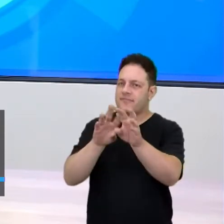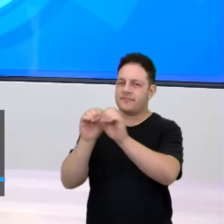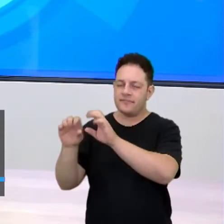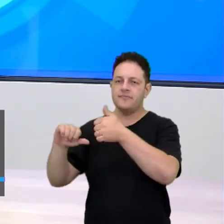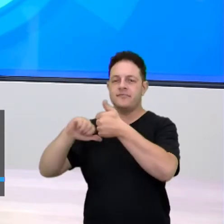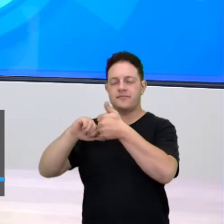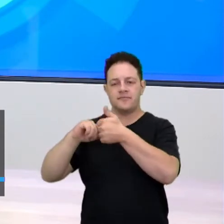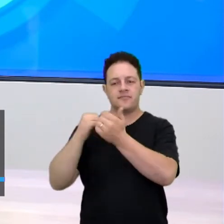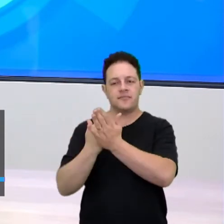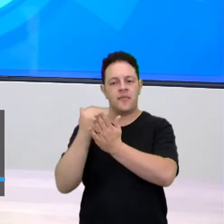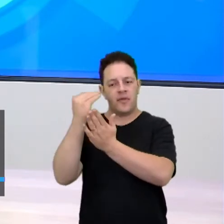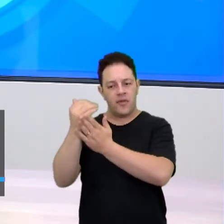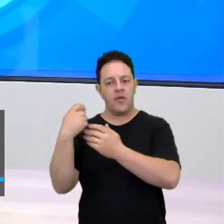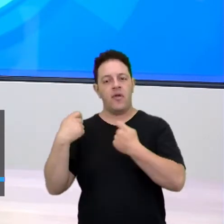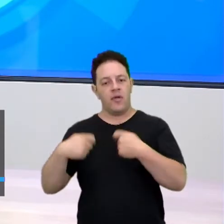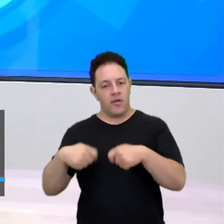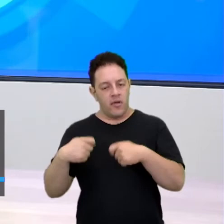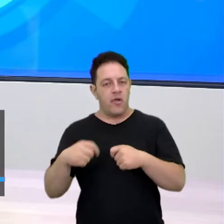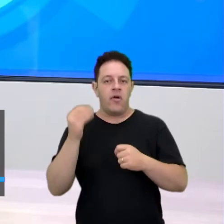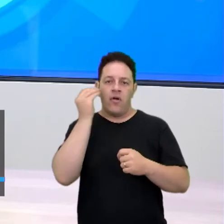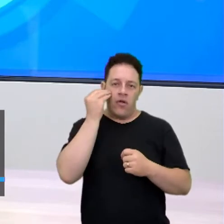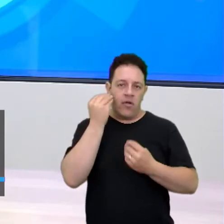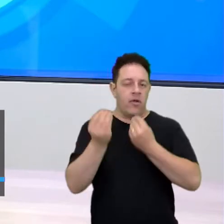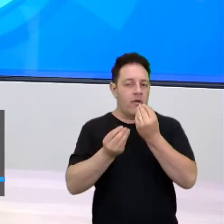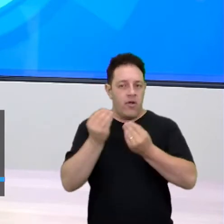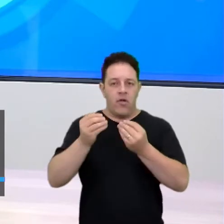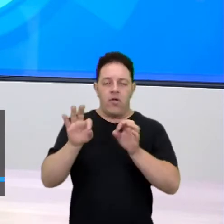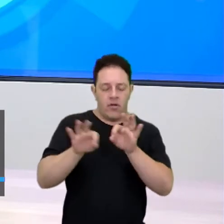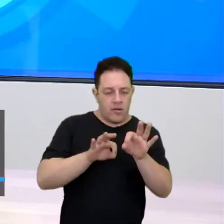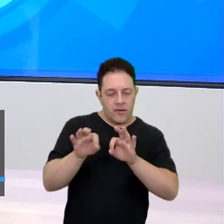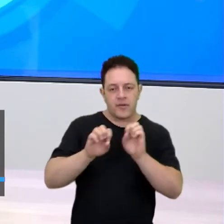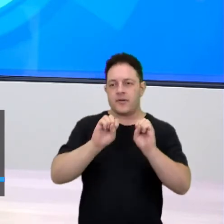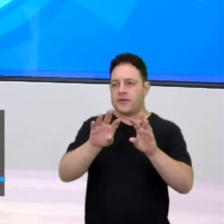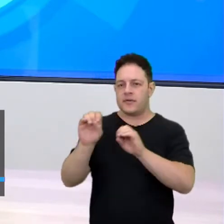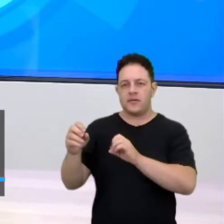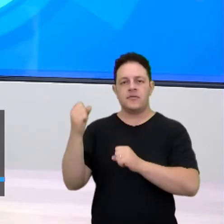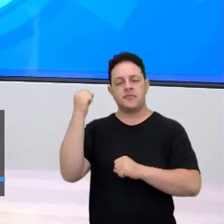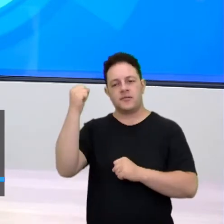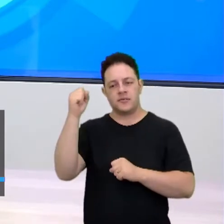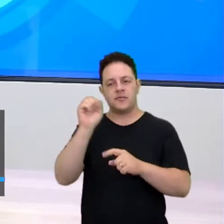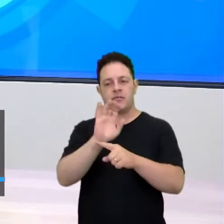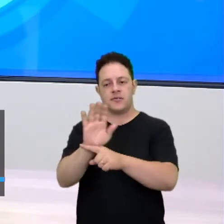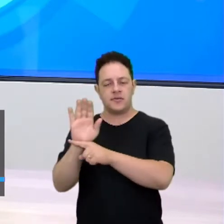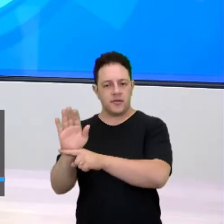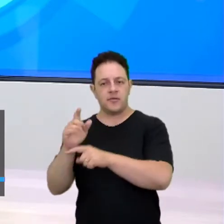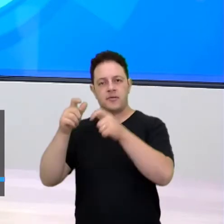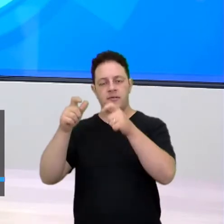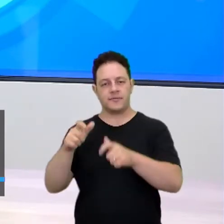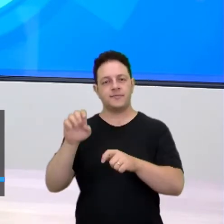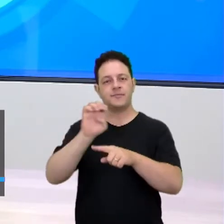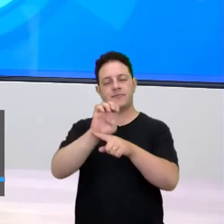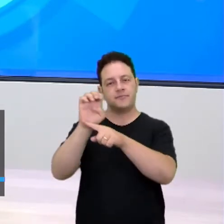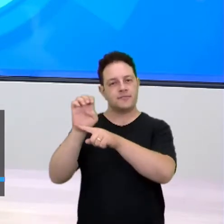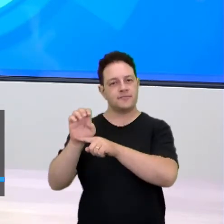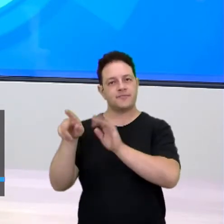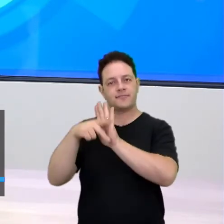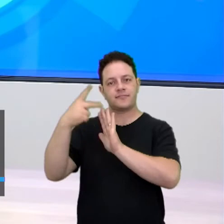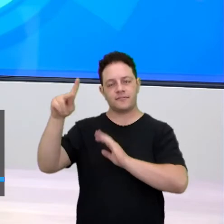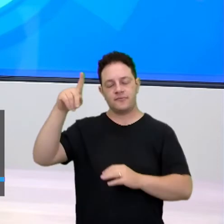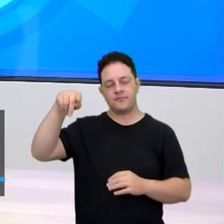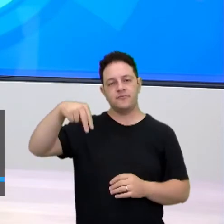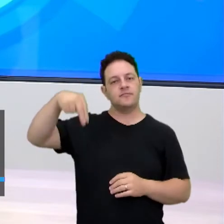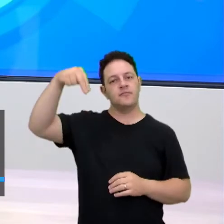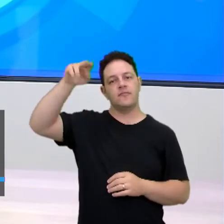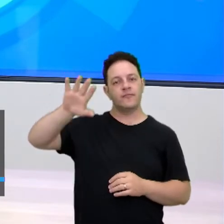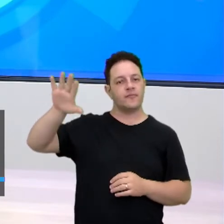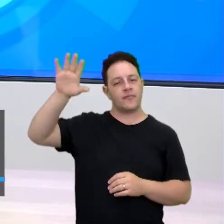sul. Então precisa, né, ter aí uma política educacional muito forte nos estados nordestinos, que